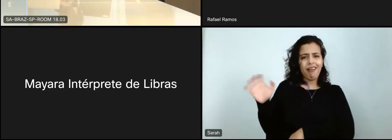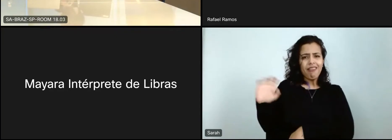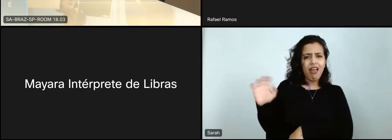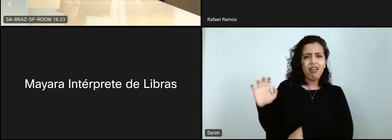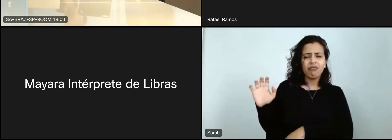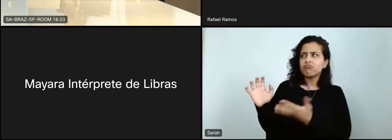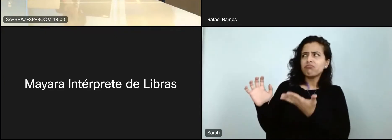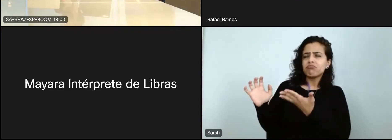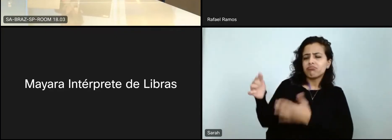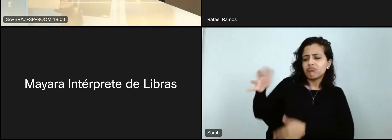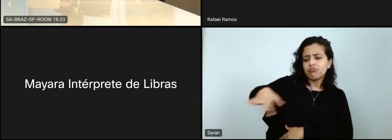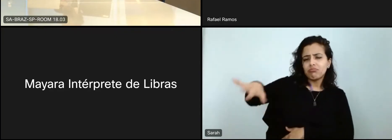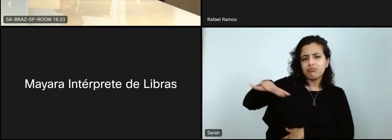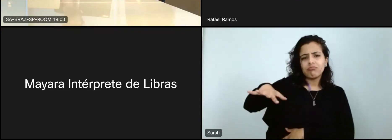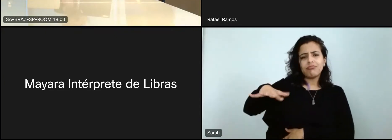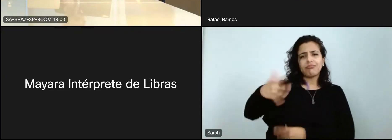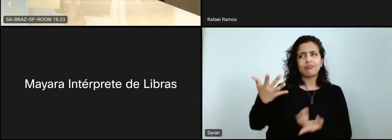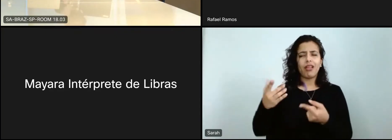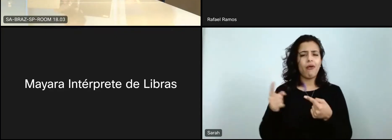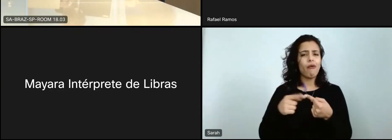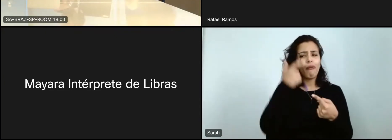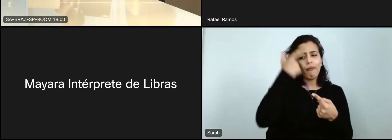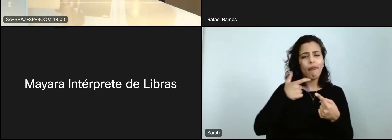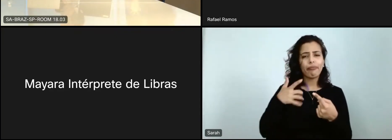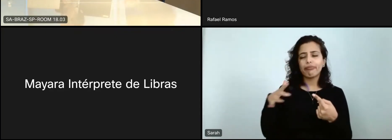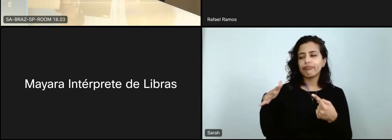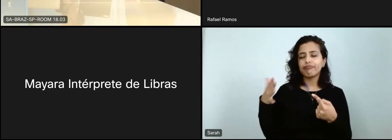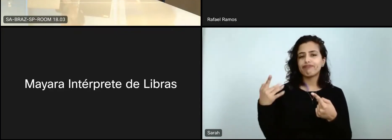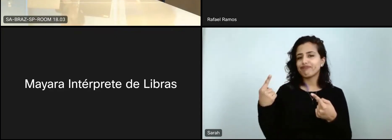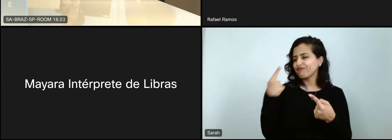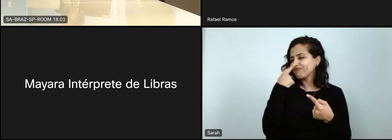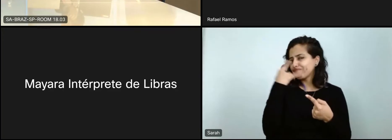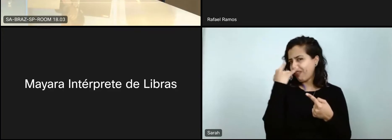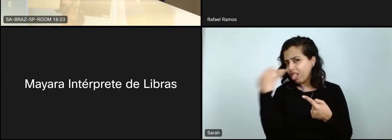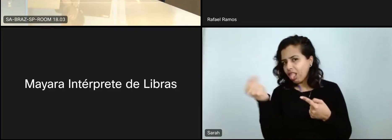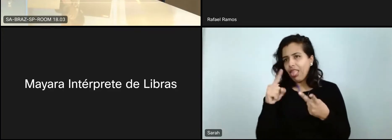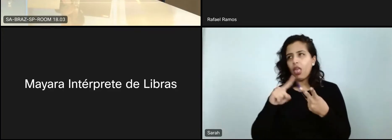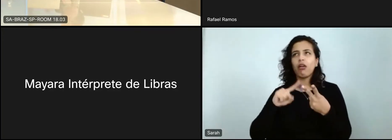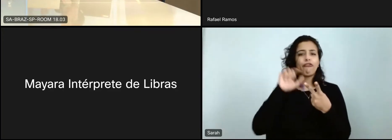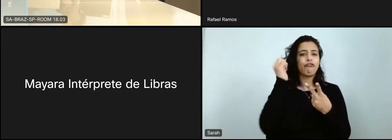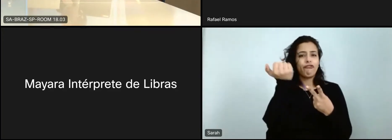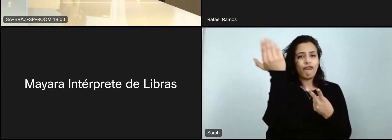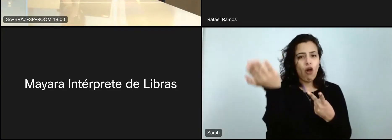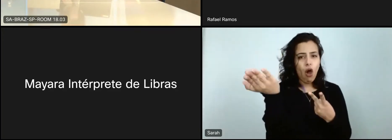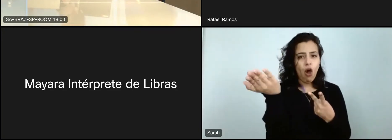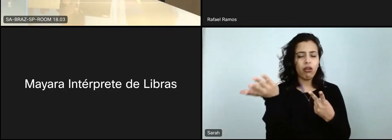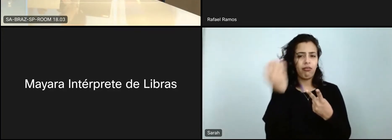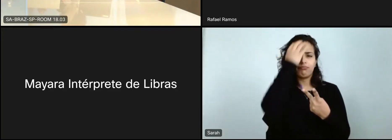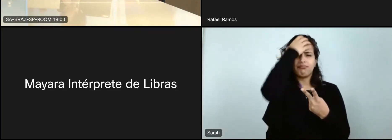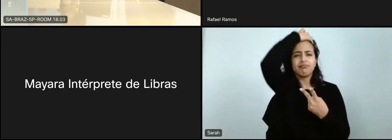grupos de BRGs, quanto fora, né, com os amigos, é da questão da erotização,